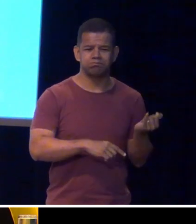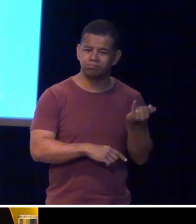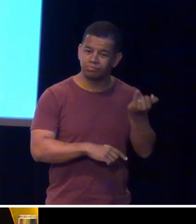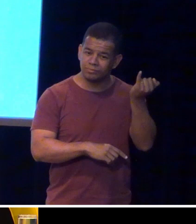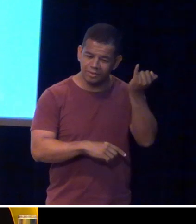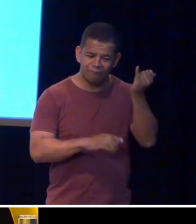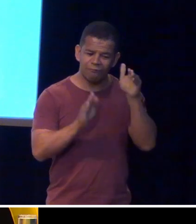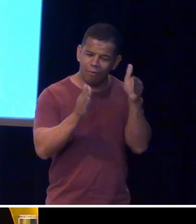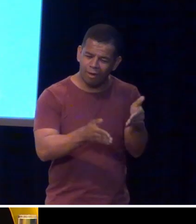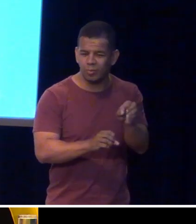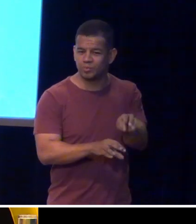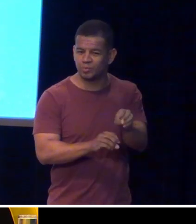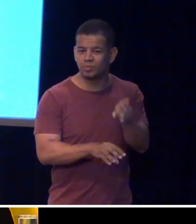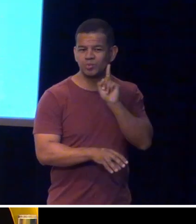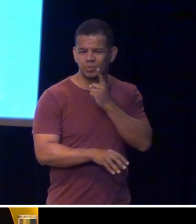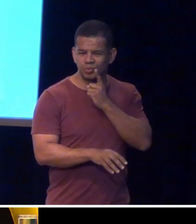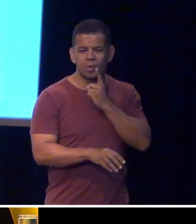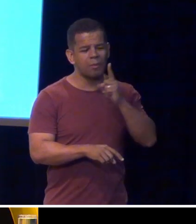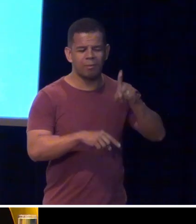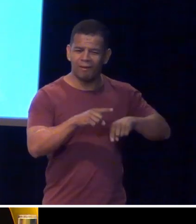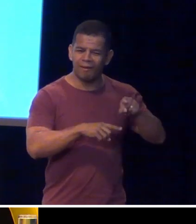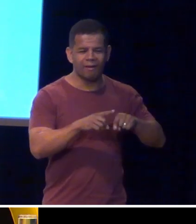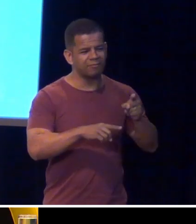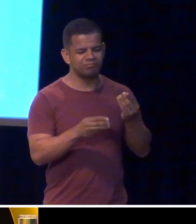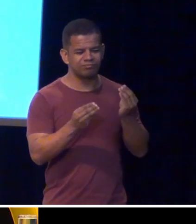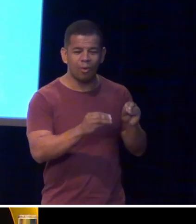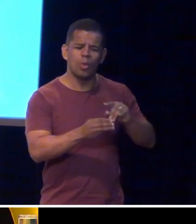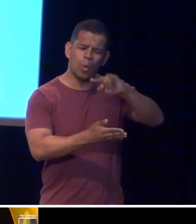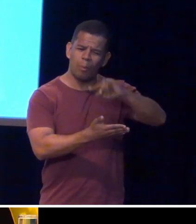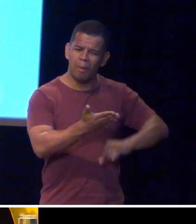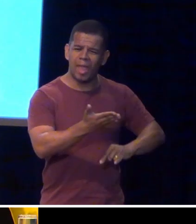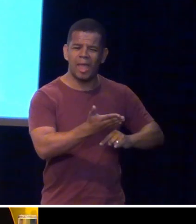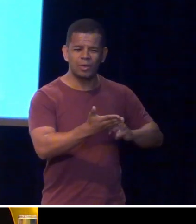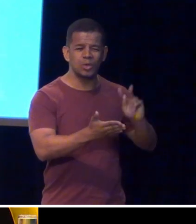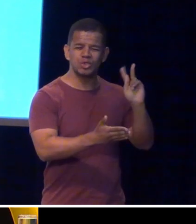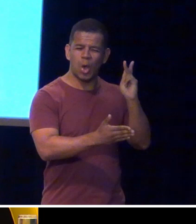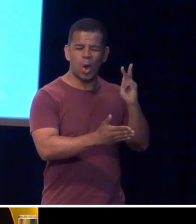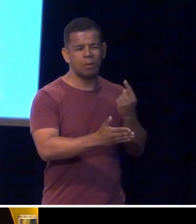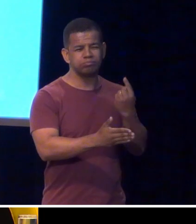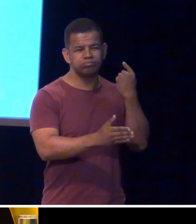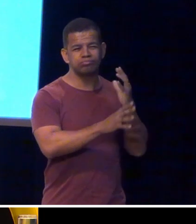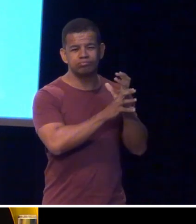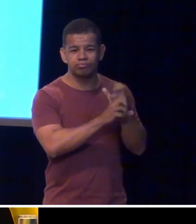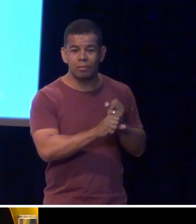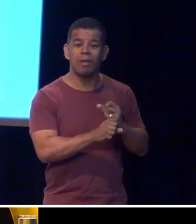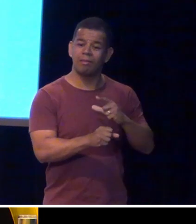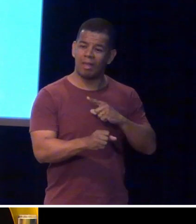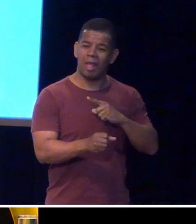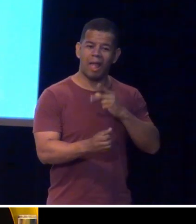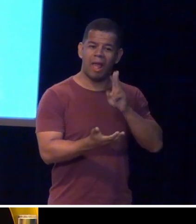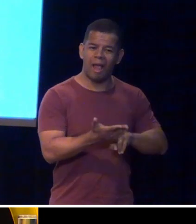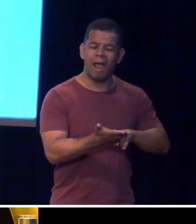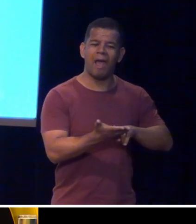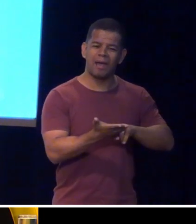a educação de surdos. Materiais digitais, documentos históricos, como a gente vê aí, a carta